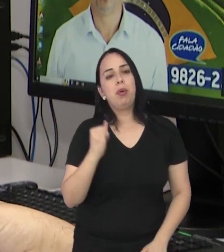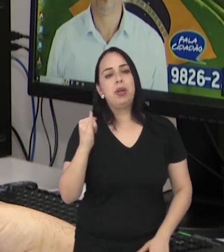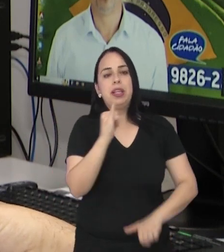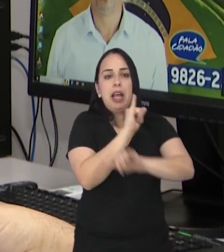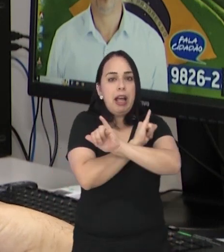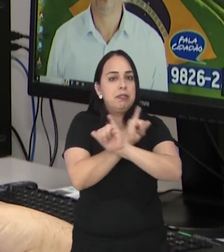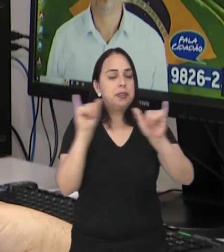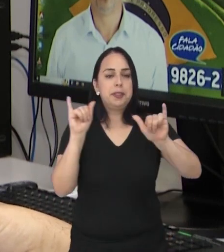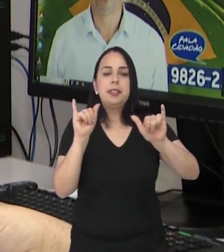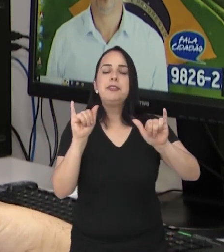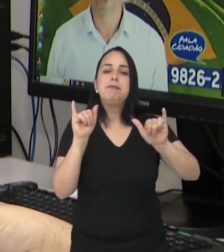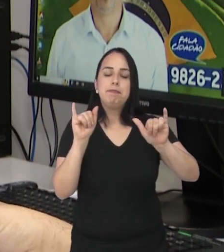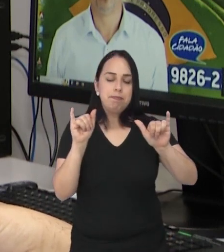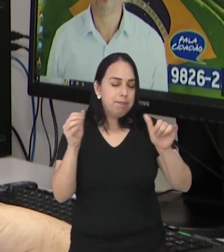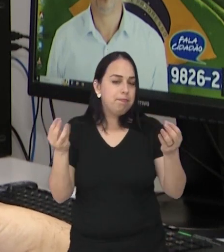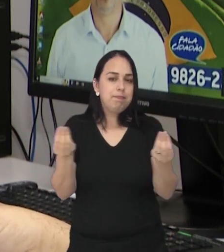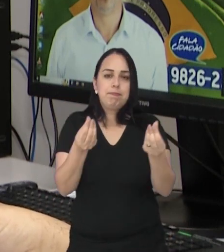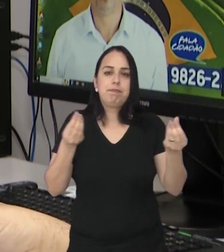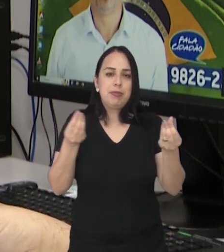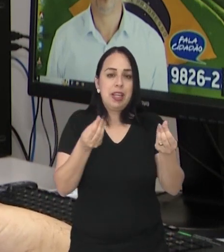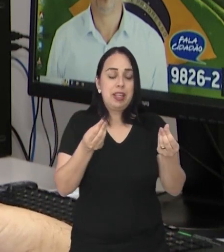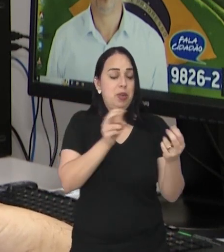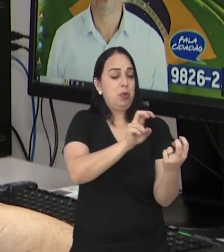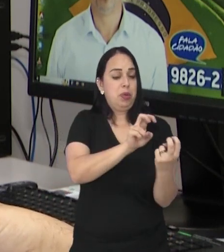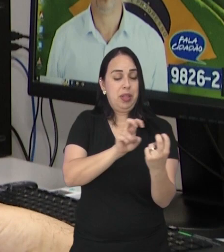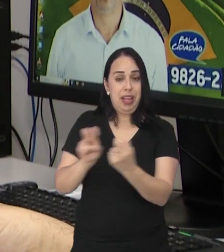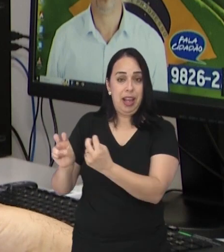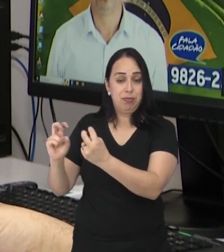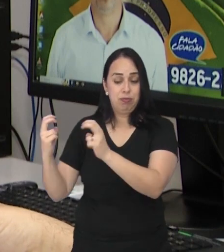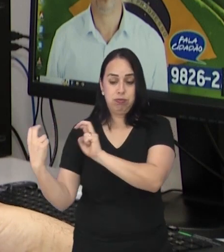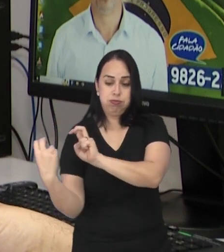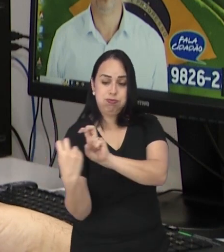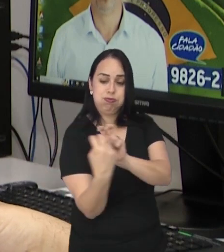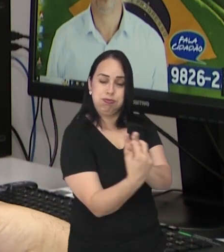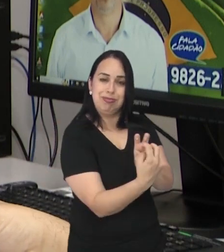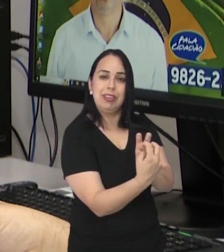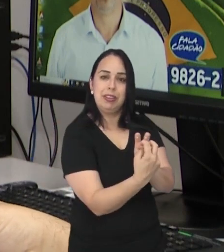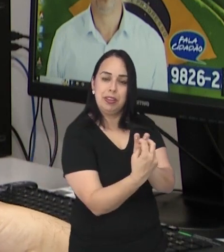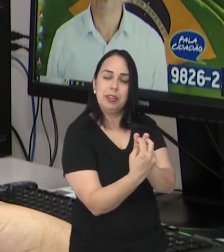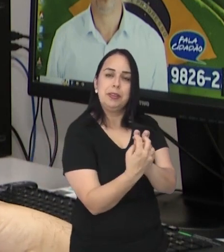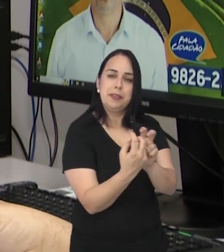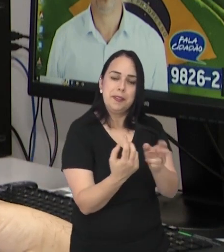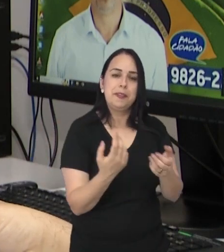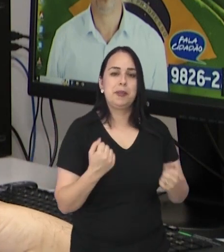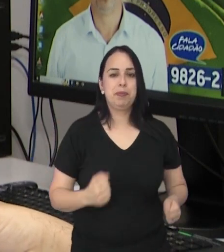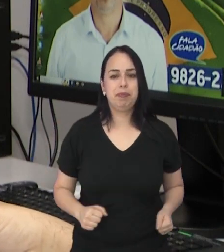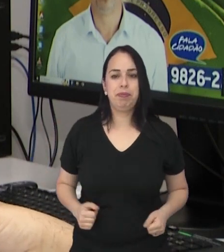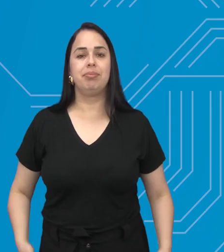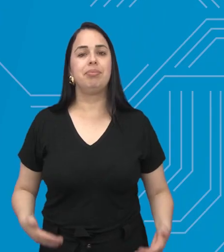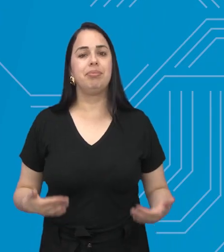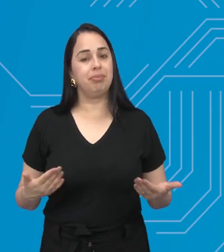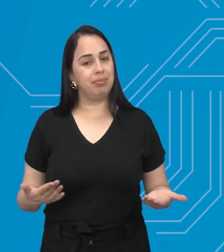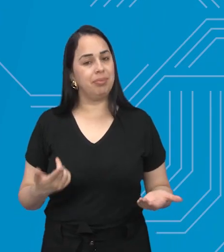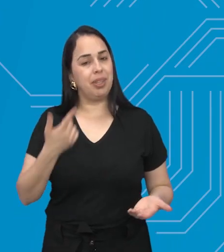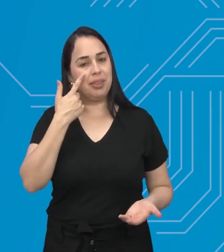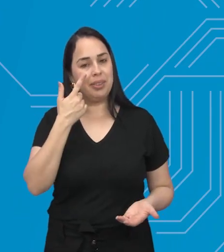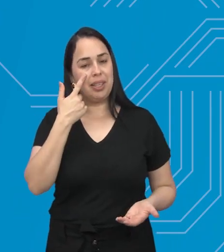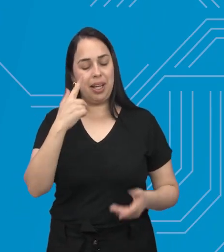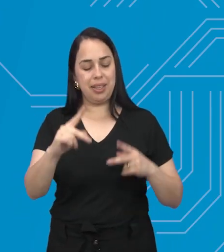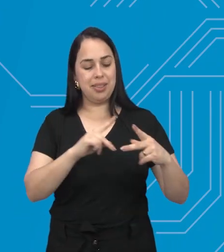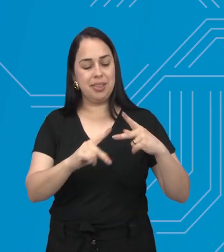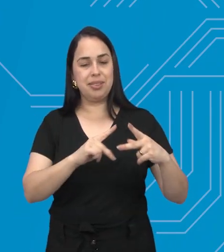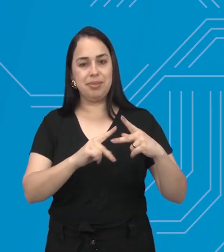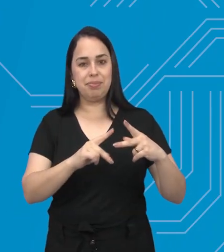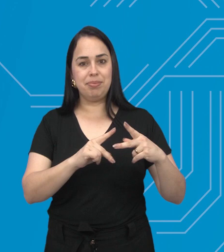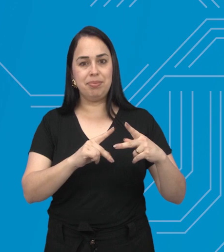salutar essa modalidade, vamos dizer assim, voltando para a nossa região. E olha só, São José